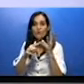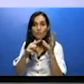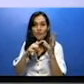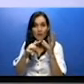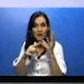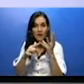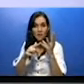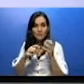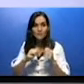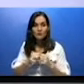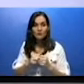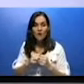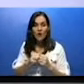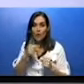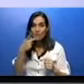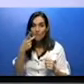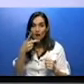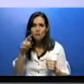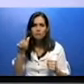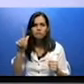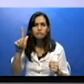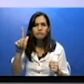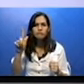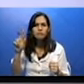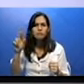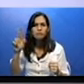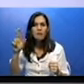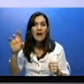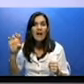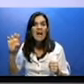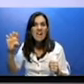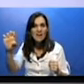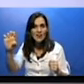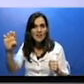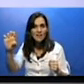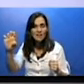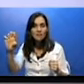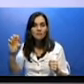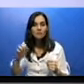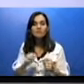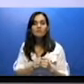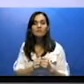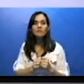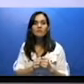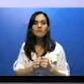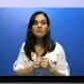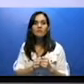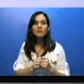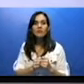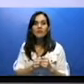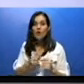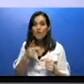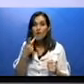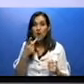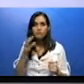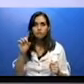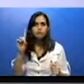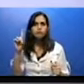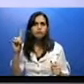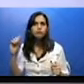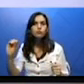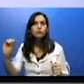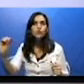quando eu falo gre g e quando eu falo